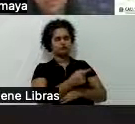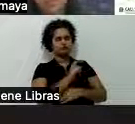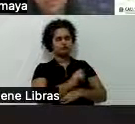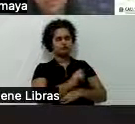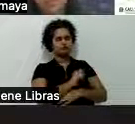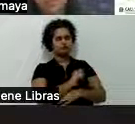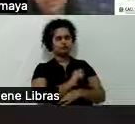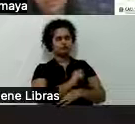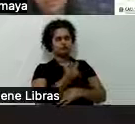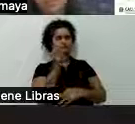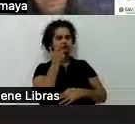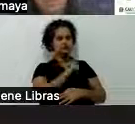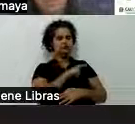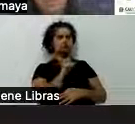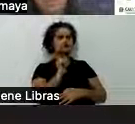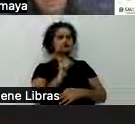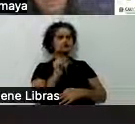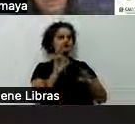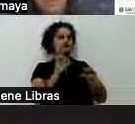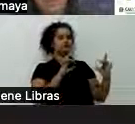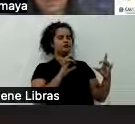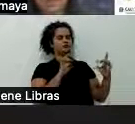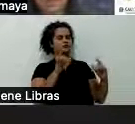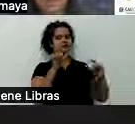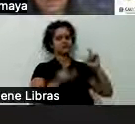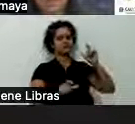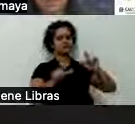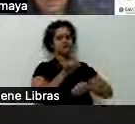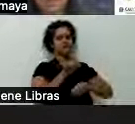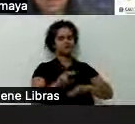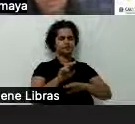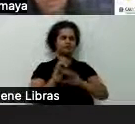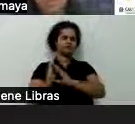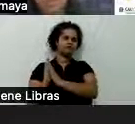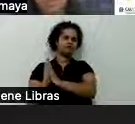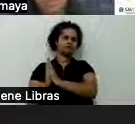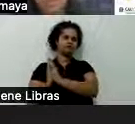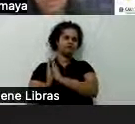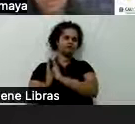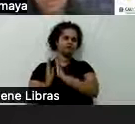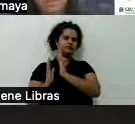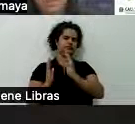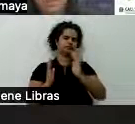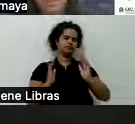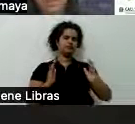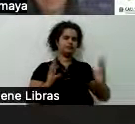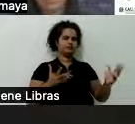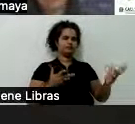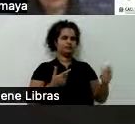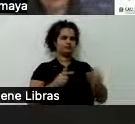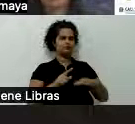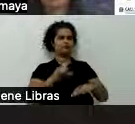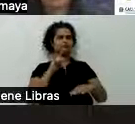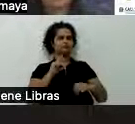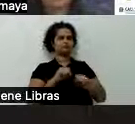para conseguir obter o feedback dos usuários ao longo do processo e aprimorá-lo antes da sua execução